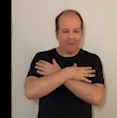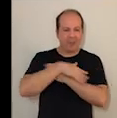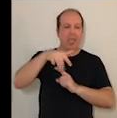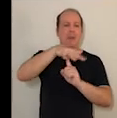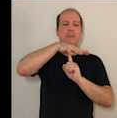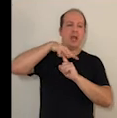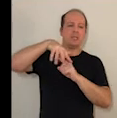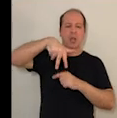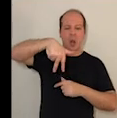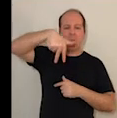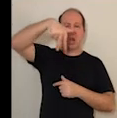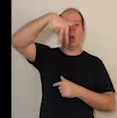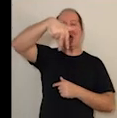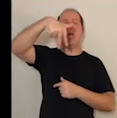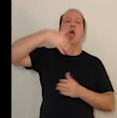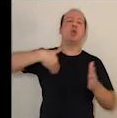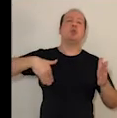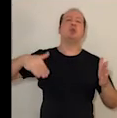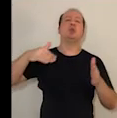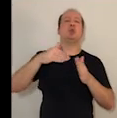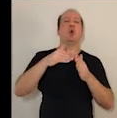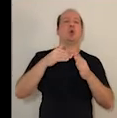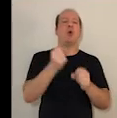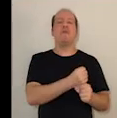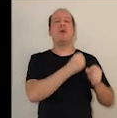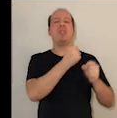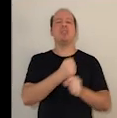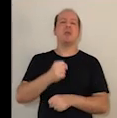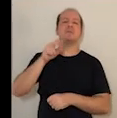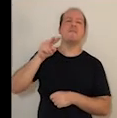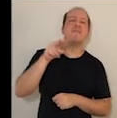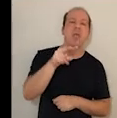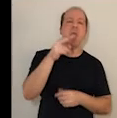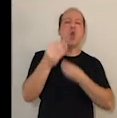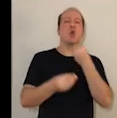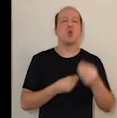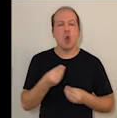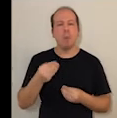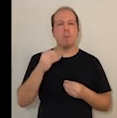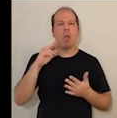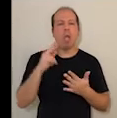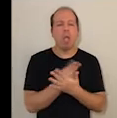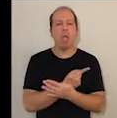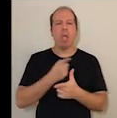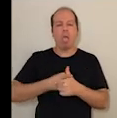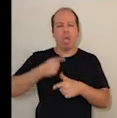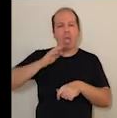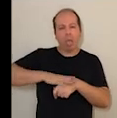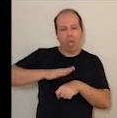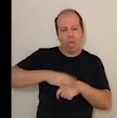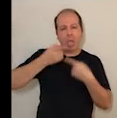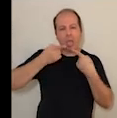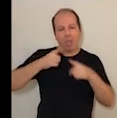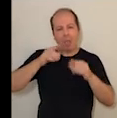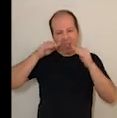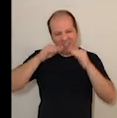seja pendurado em praça pública para que todos em Veneza saibam como se pune a fraude ou atentado ao